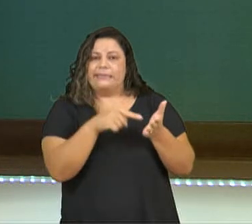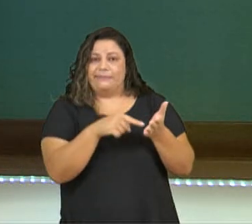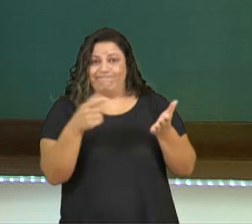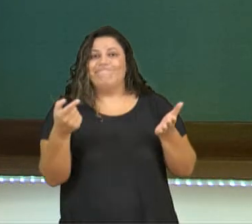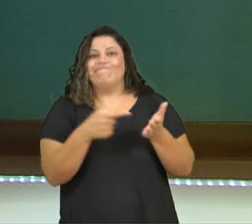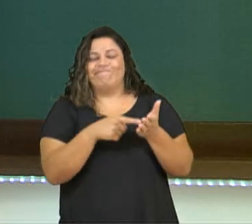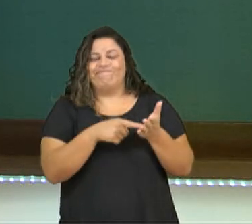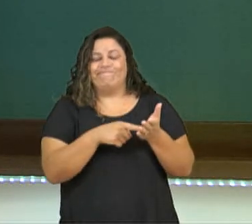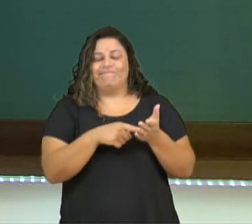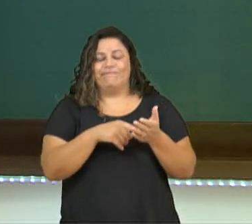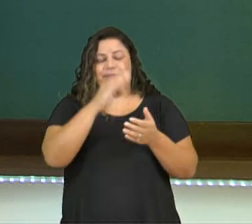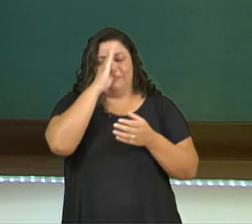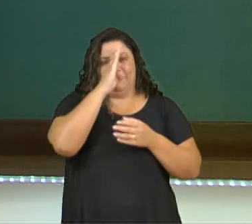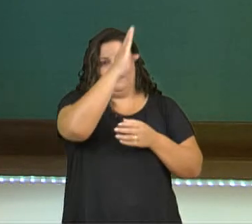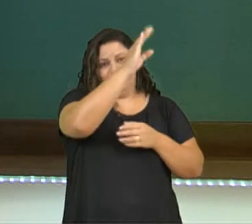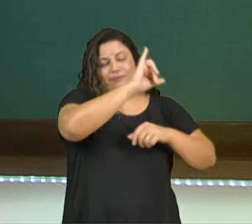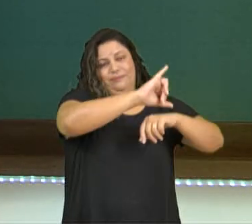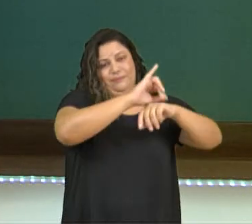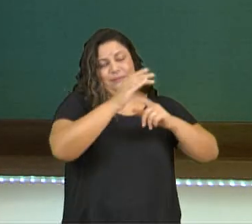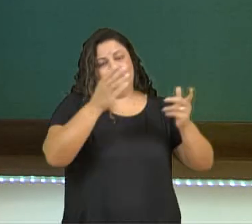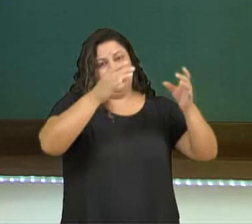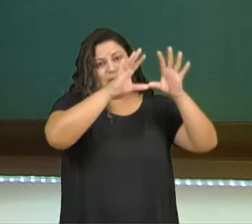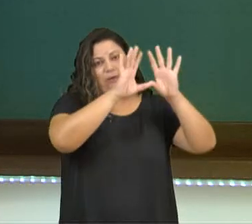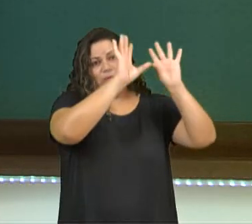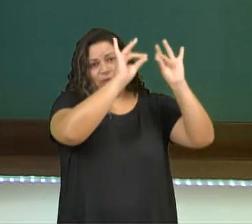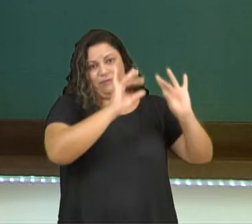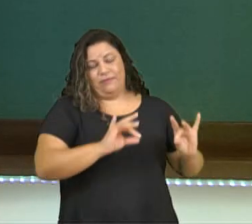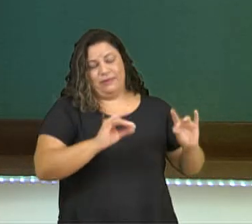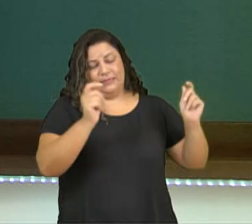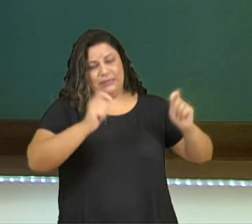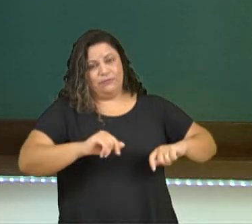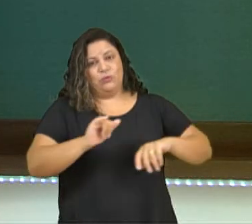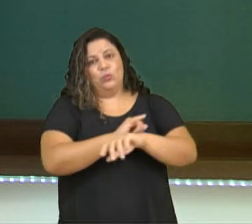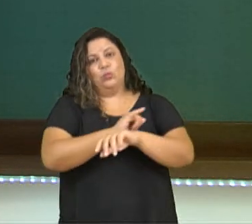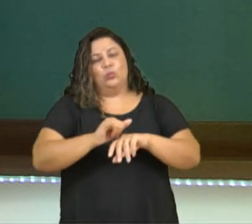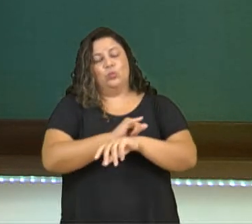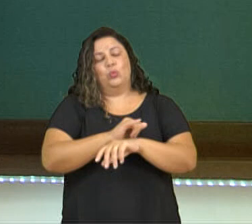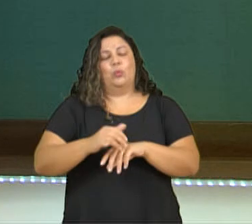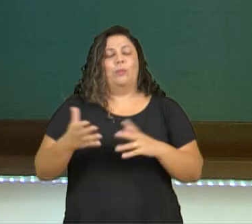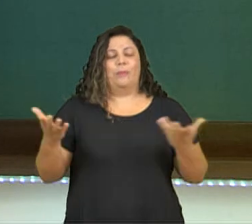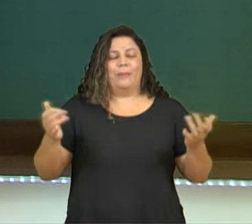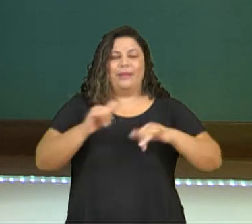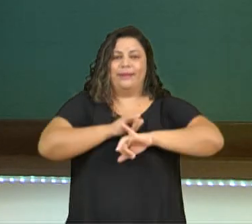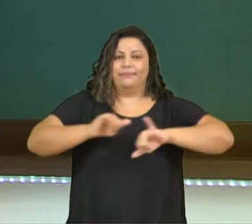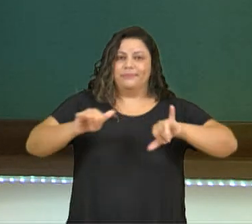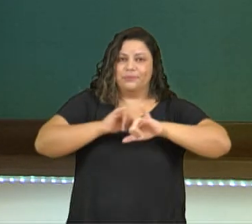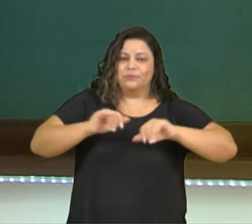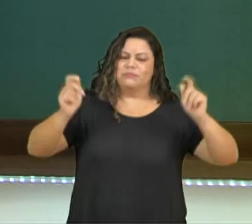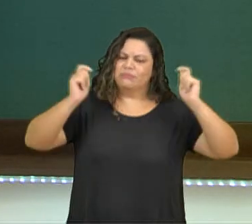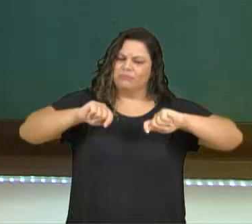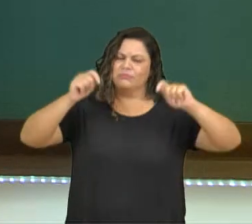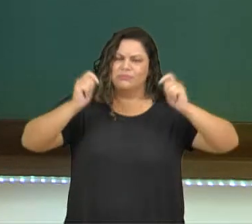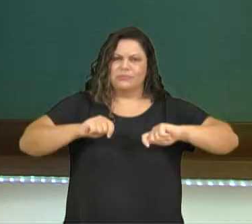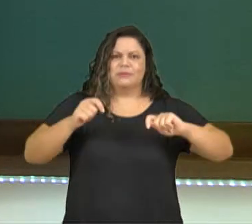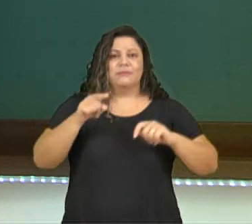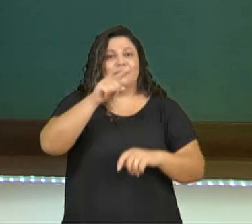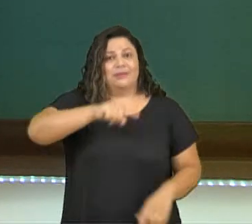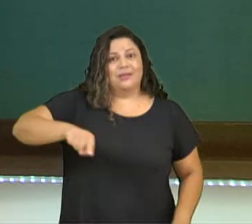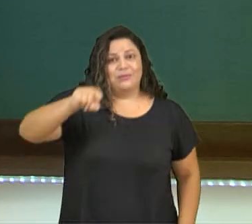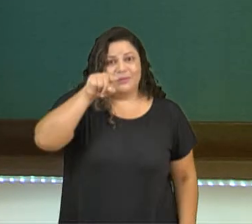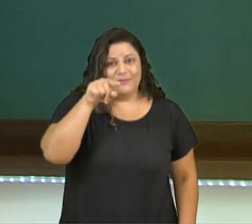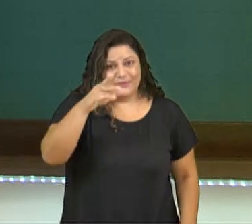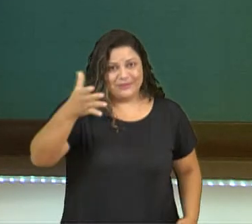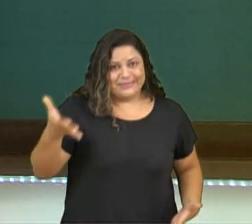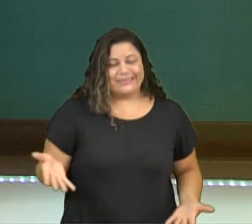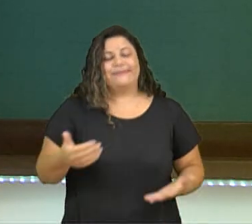uma central que vai definir ali instrumentos de propaganda que vão ser disponibilizados para você. É como